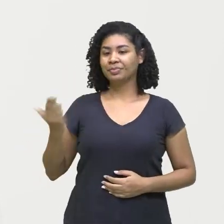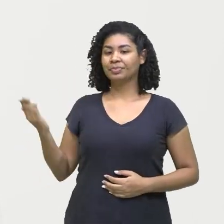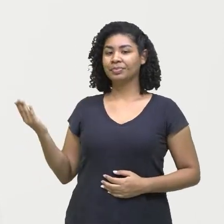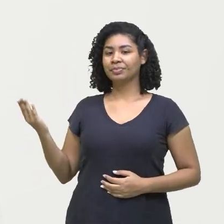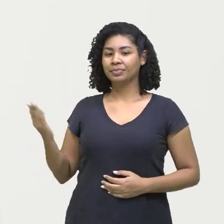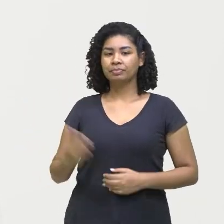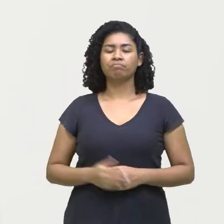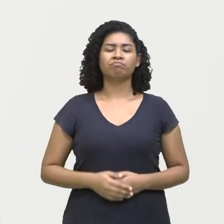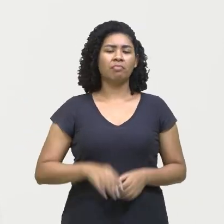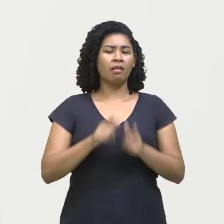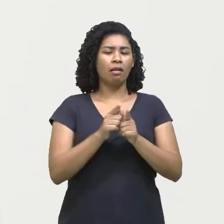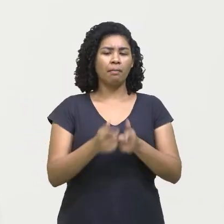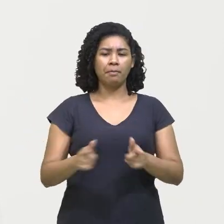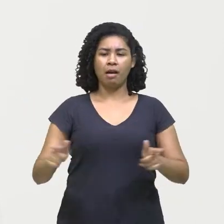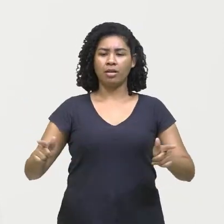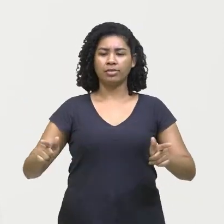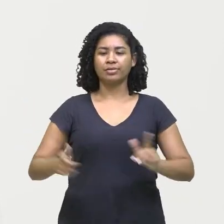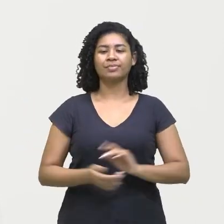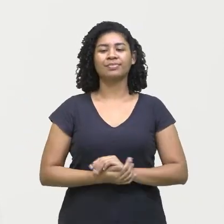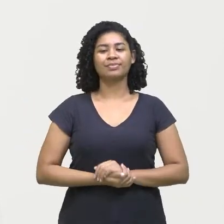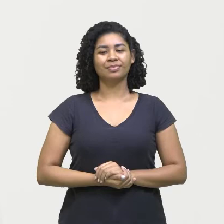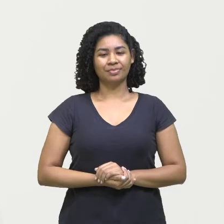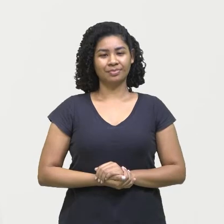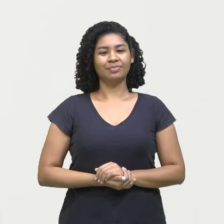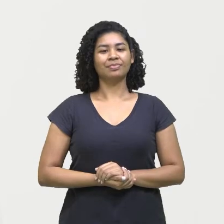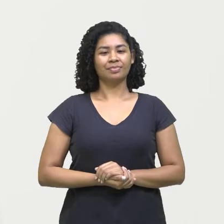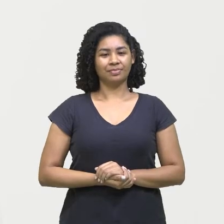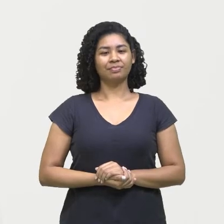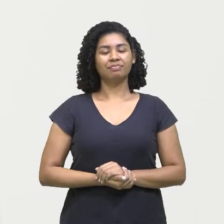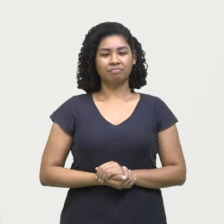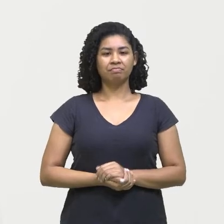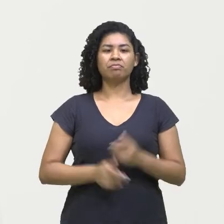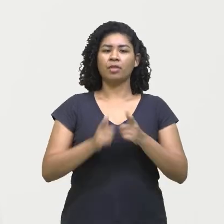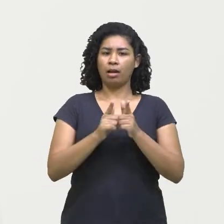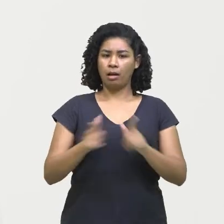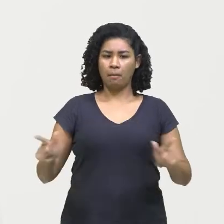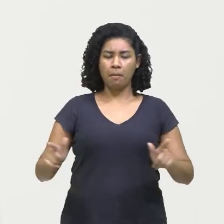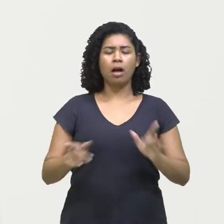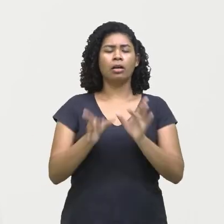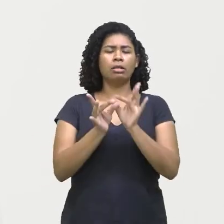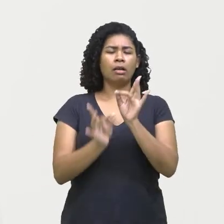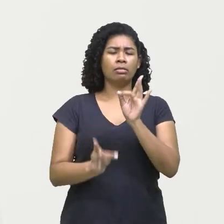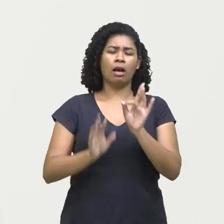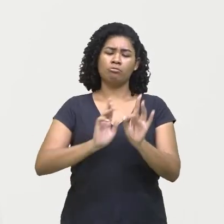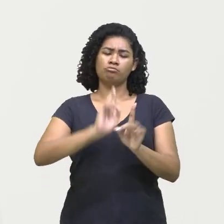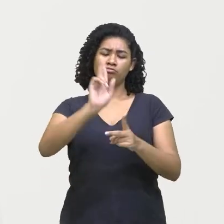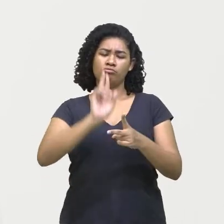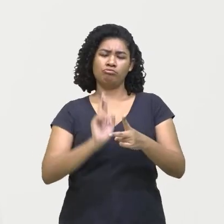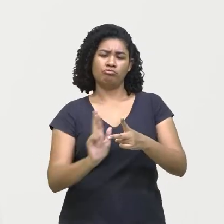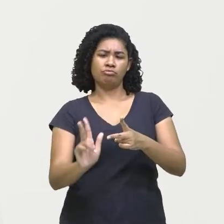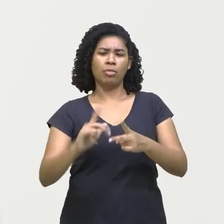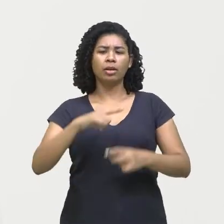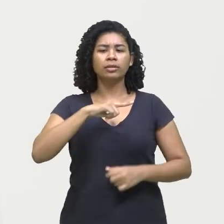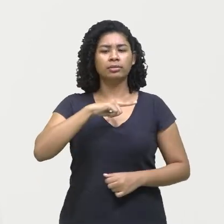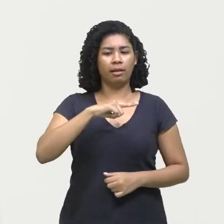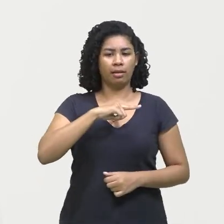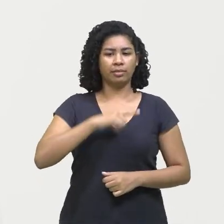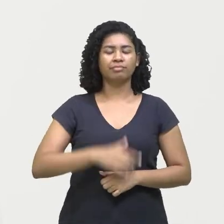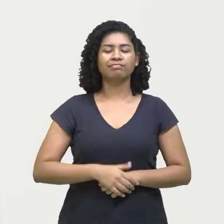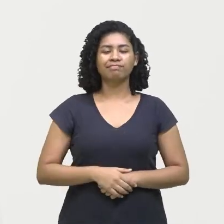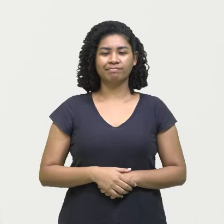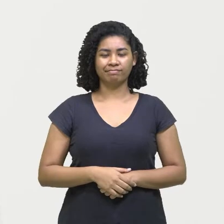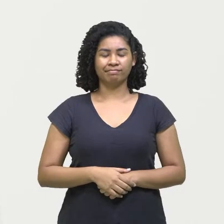na gramática, tá, people? A gramática deles tem uns detalhes que são diferentes entre eles.